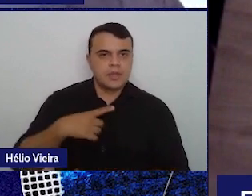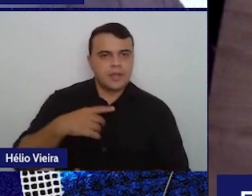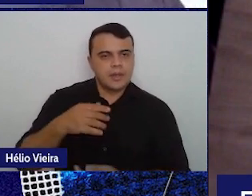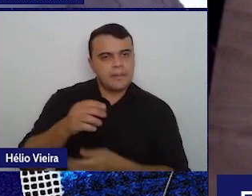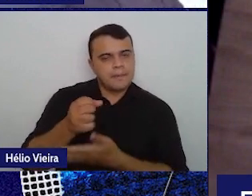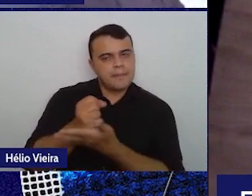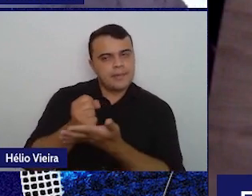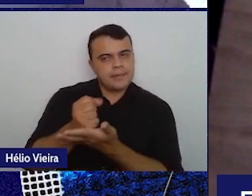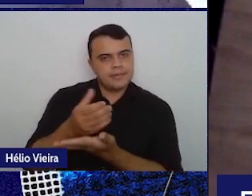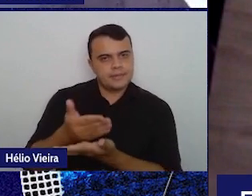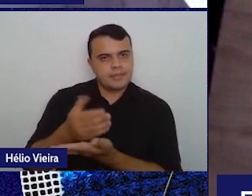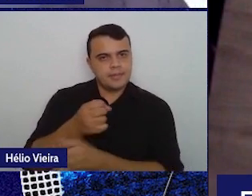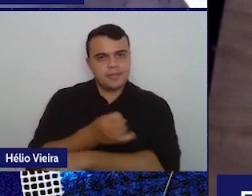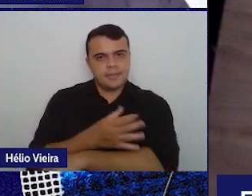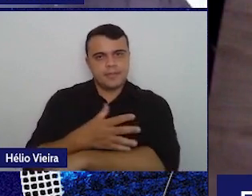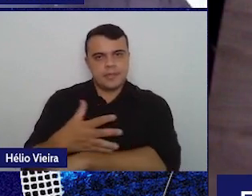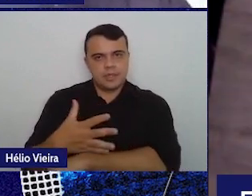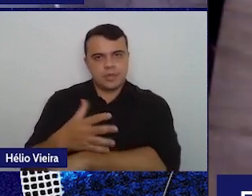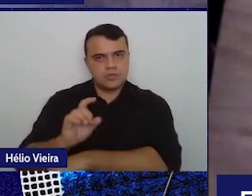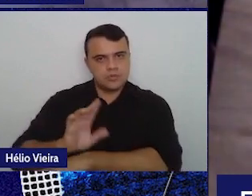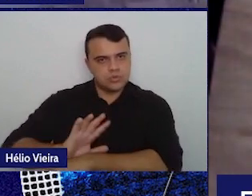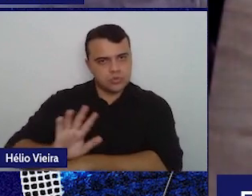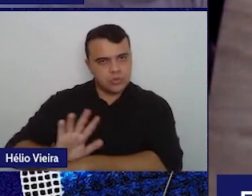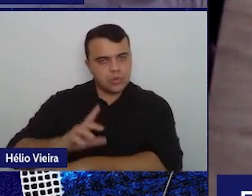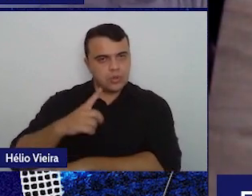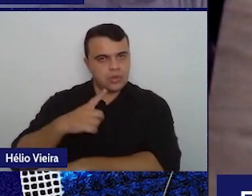aqui, branco, só para poder